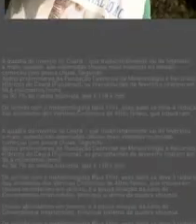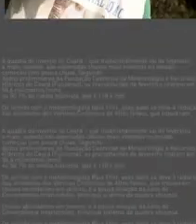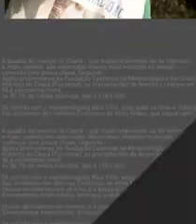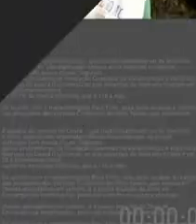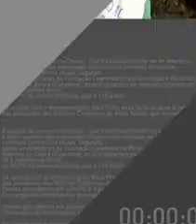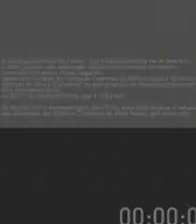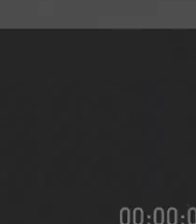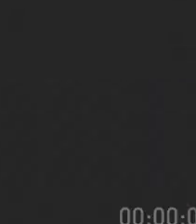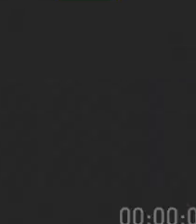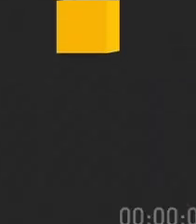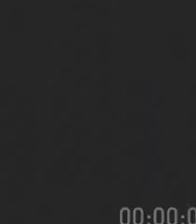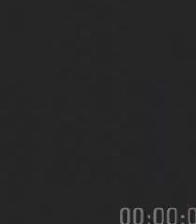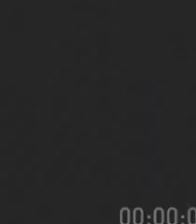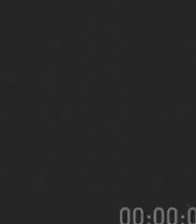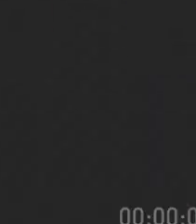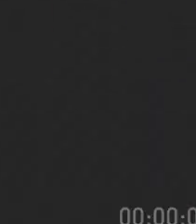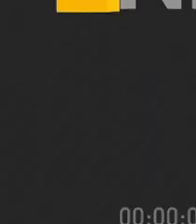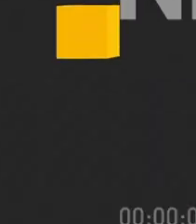ae